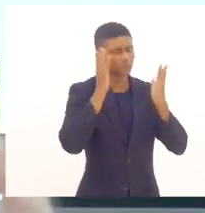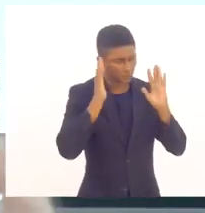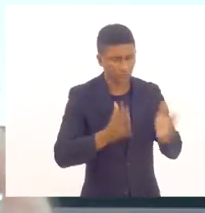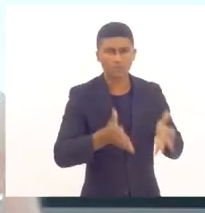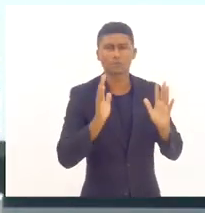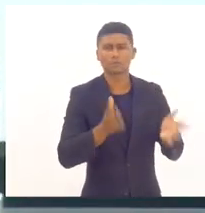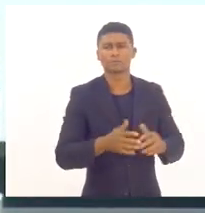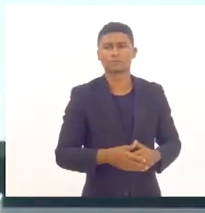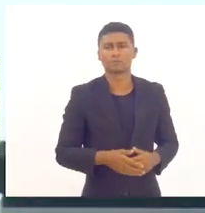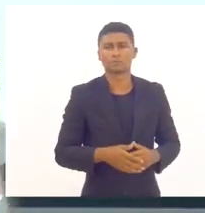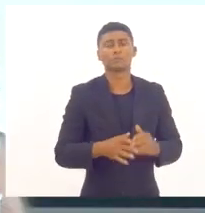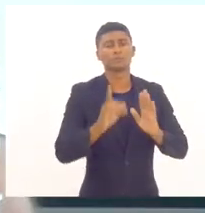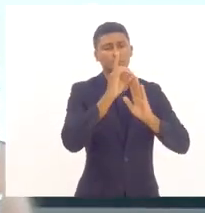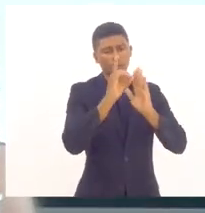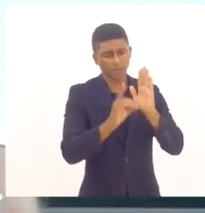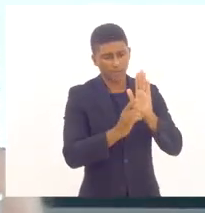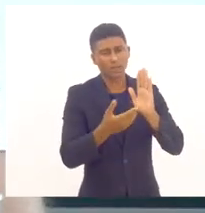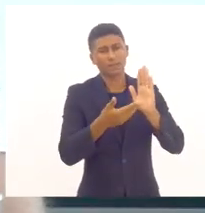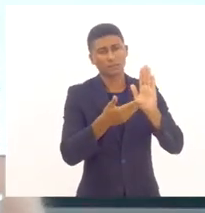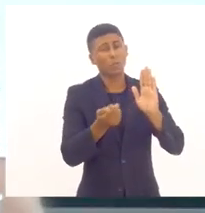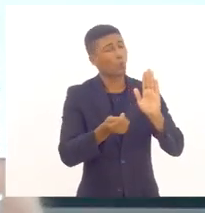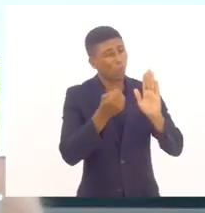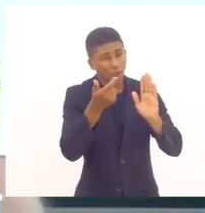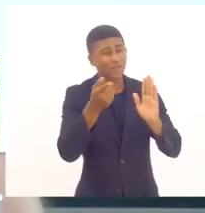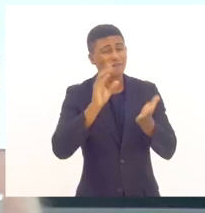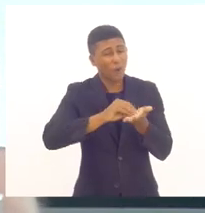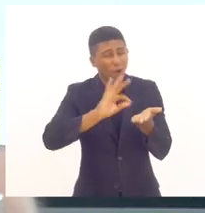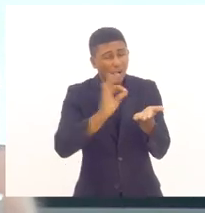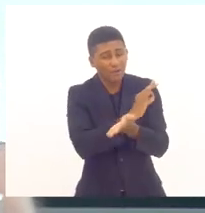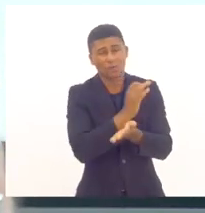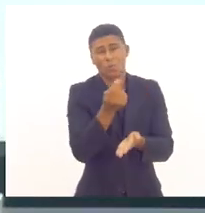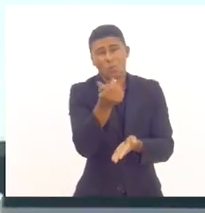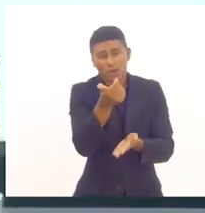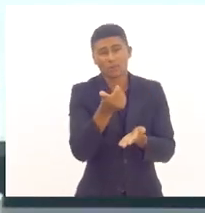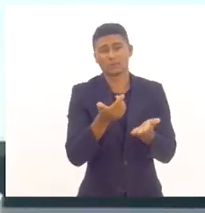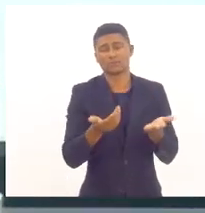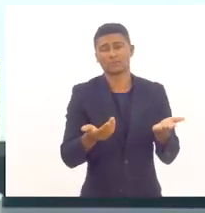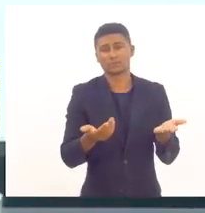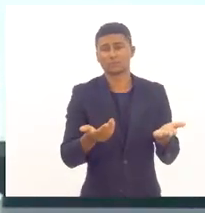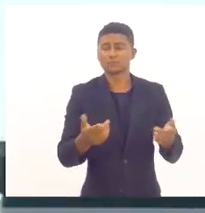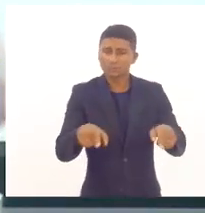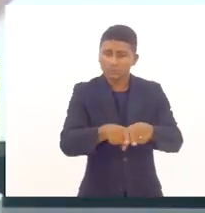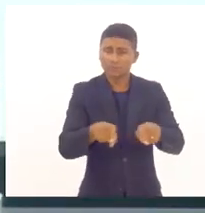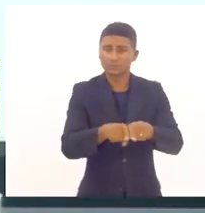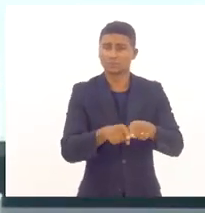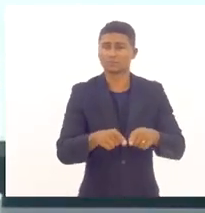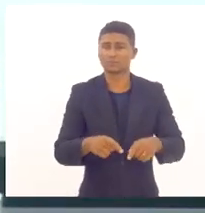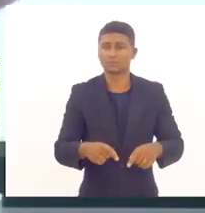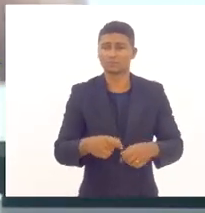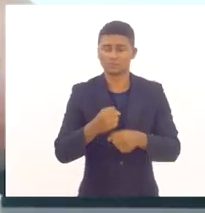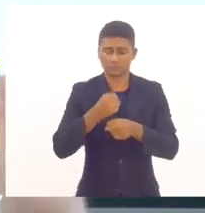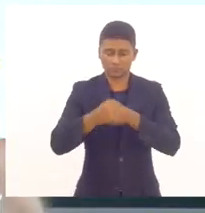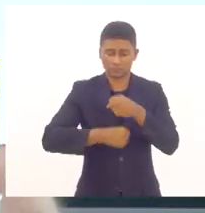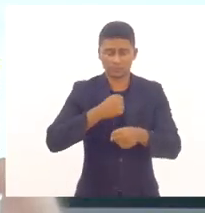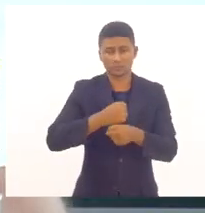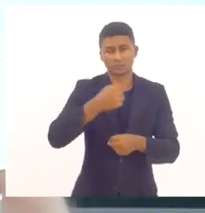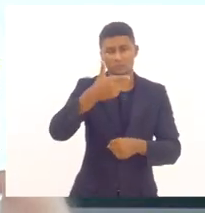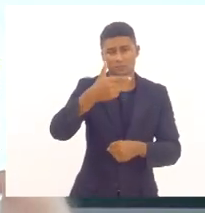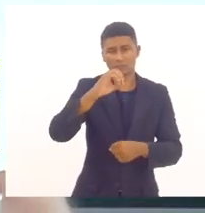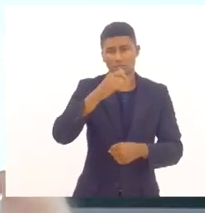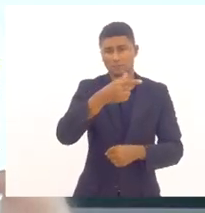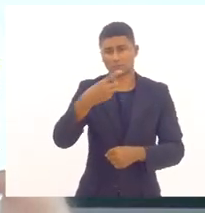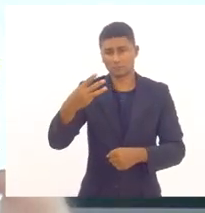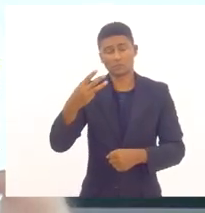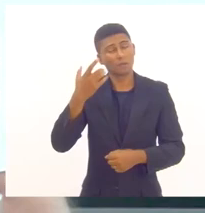sancionado e que tem um decreto a portas para ser assinado e com a possibilidade real de, em 2023, a gente começar